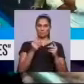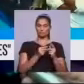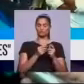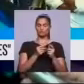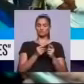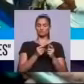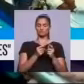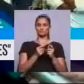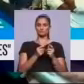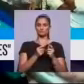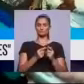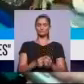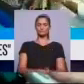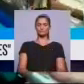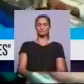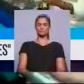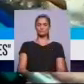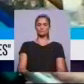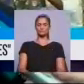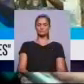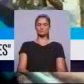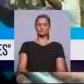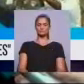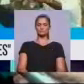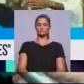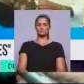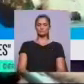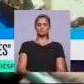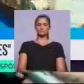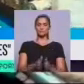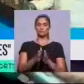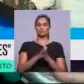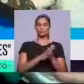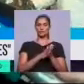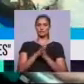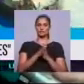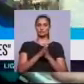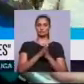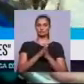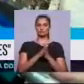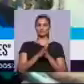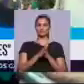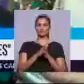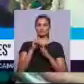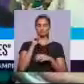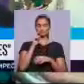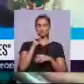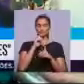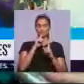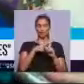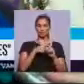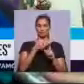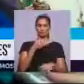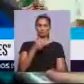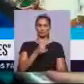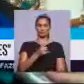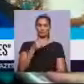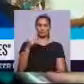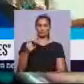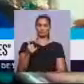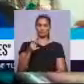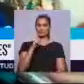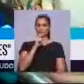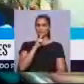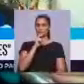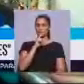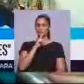que pega na almofada de 22 pega naquilo que podem ser